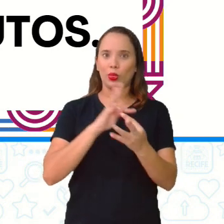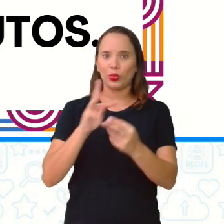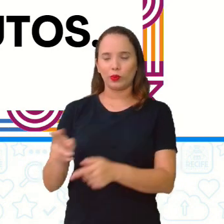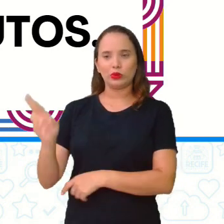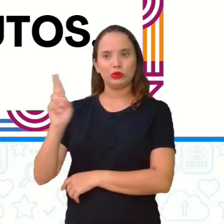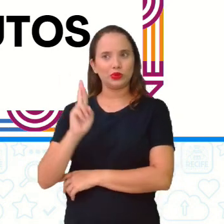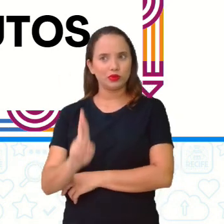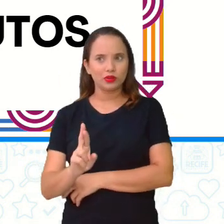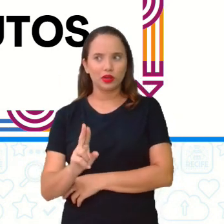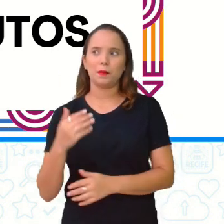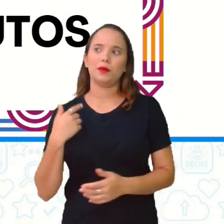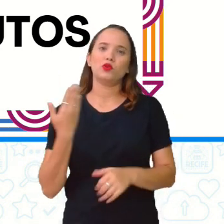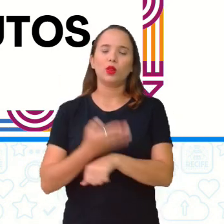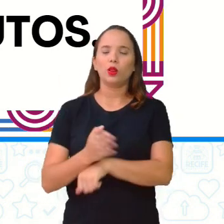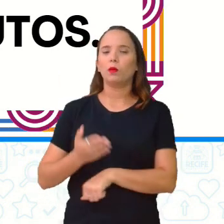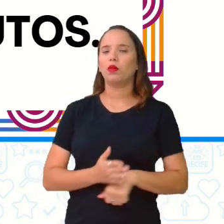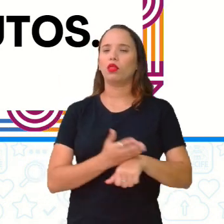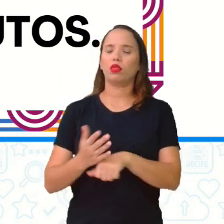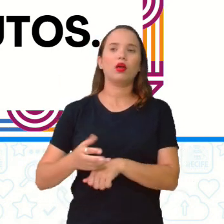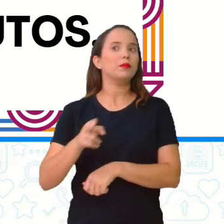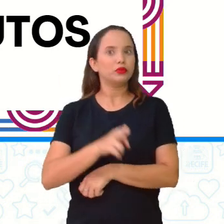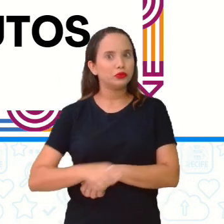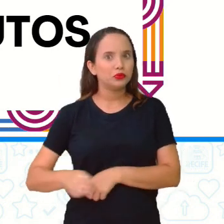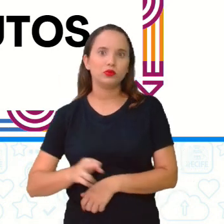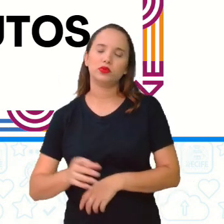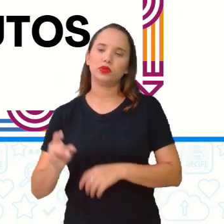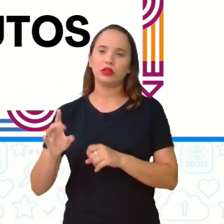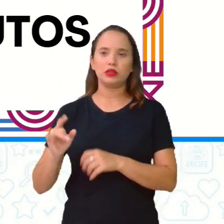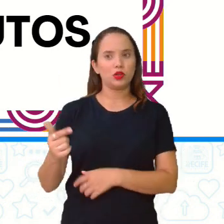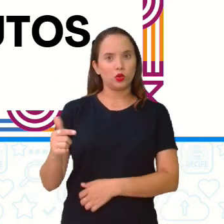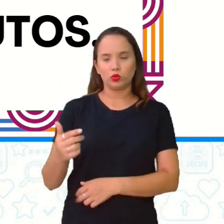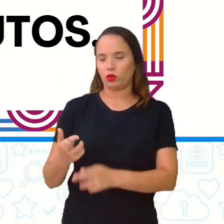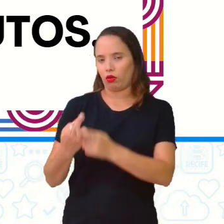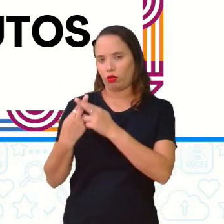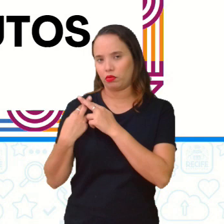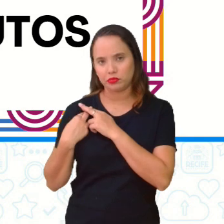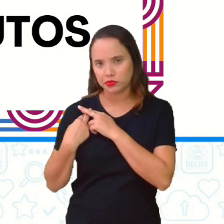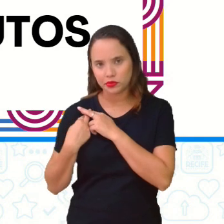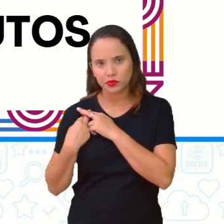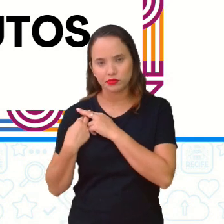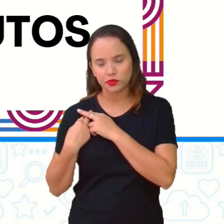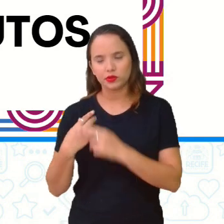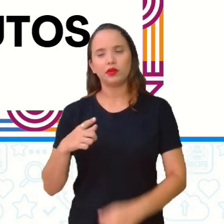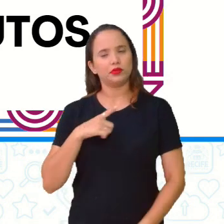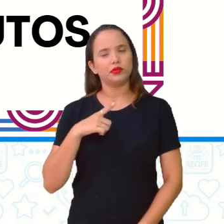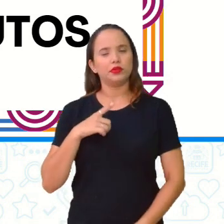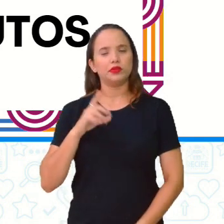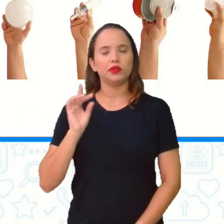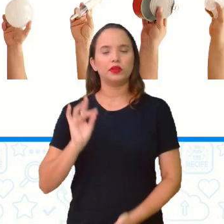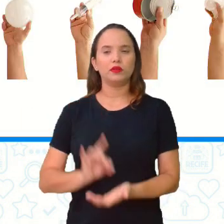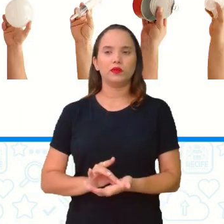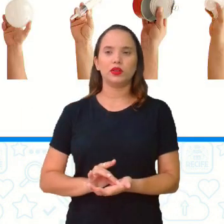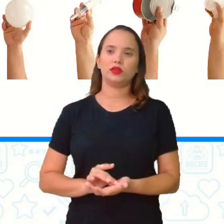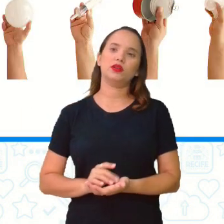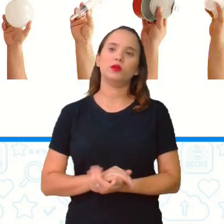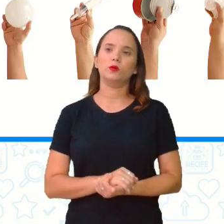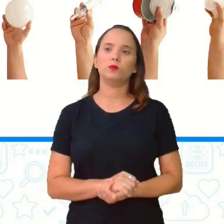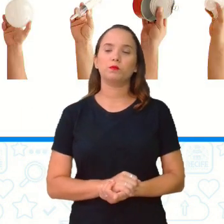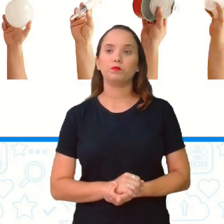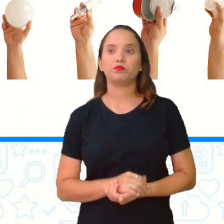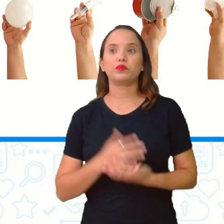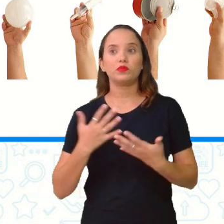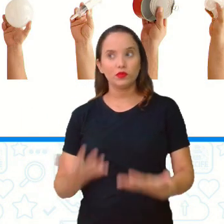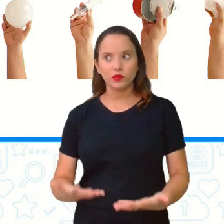aí para não estar consumindo de forma irresponsável e ter realmente um consumo sustentável,